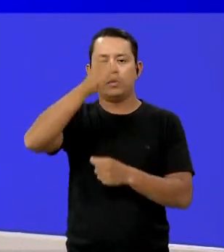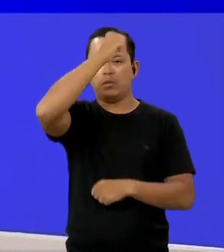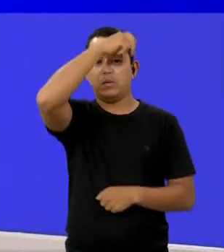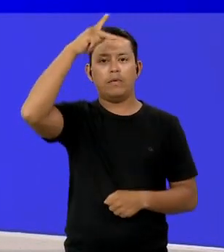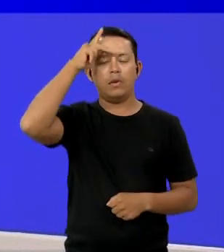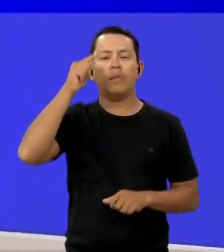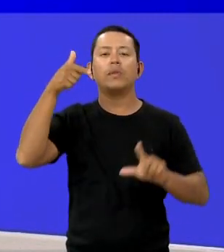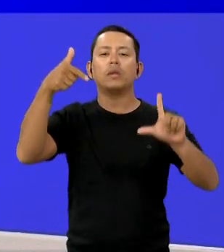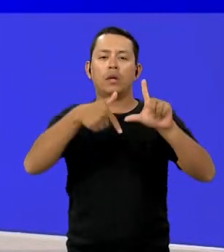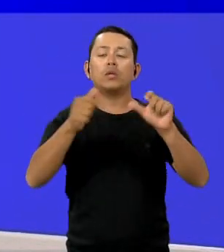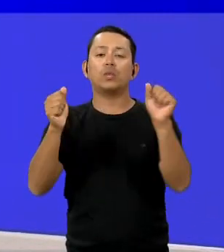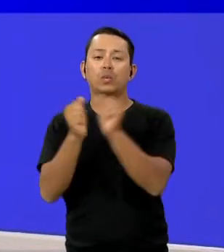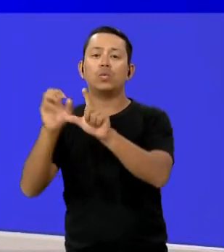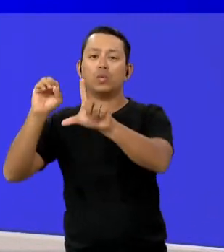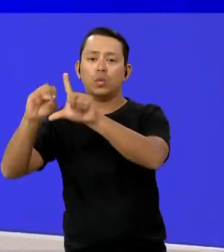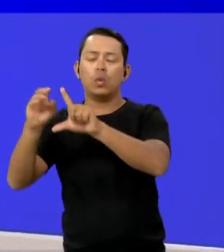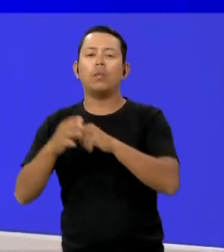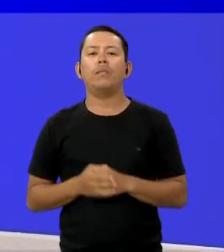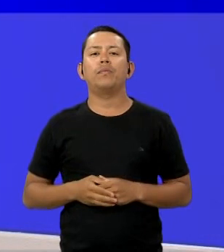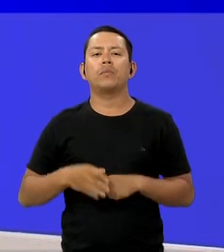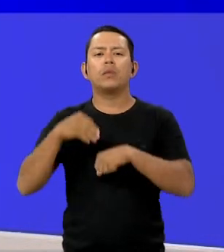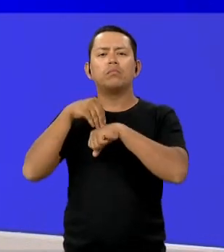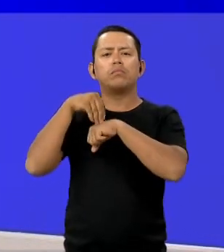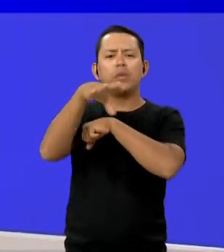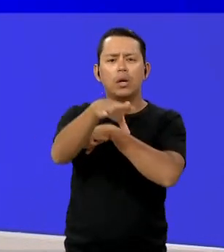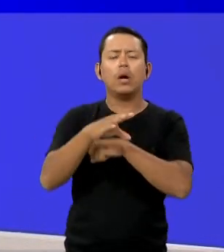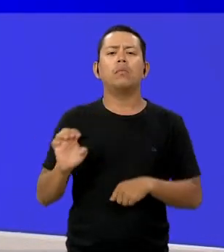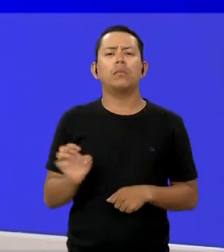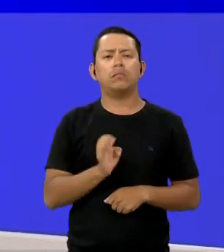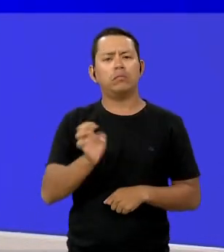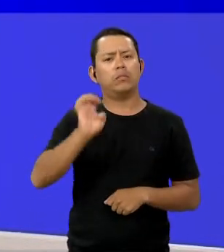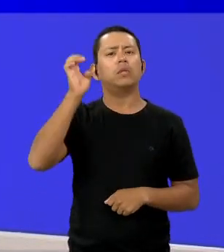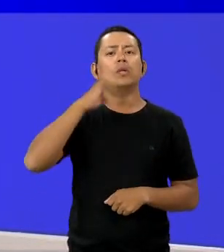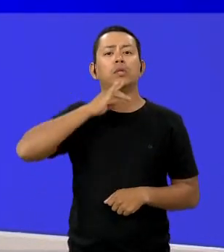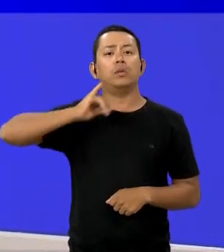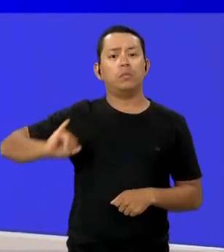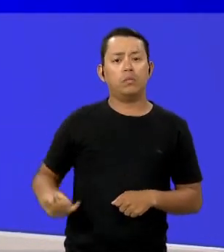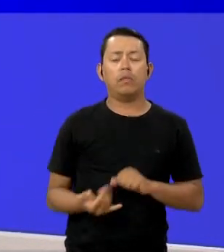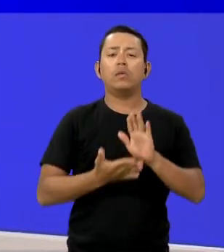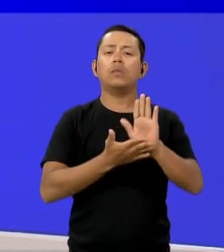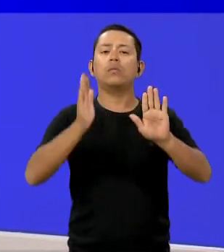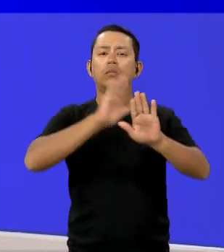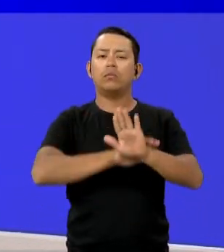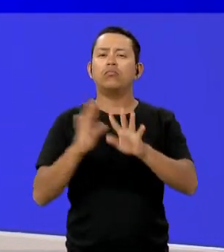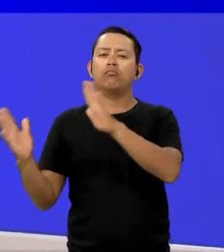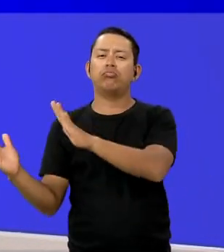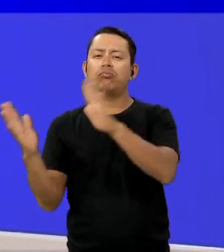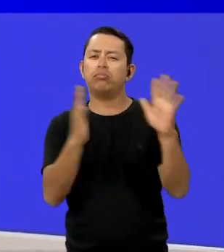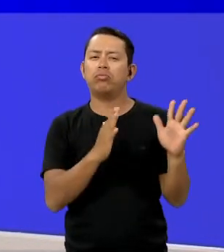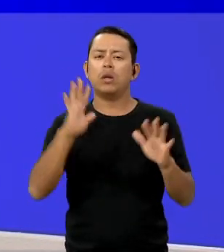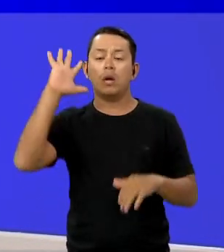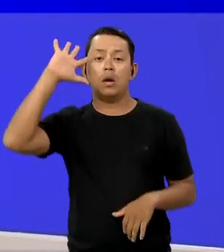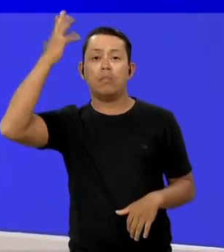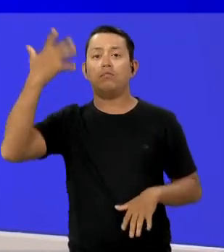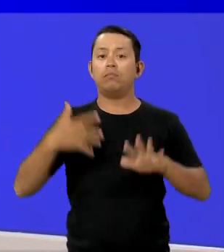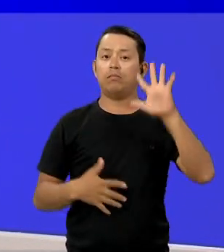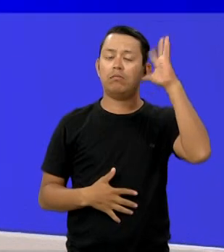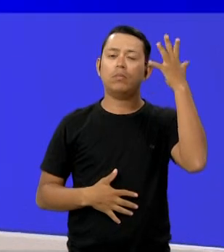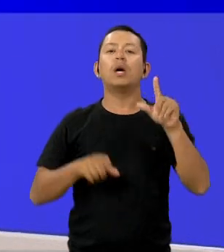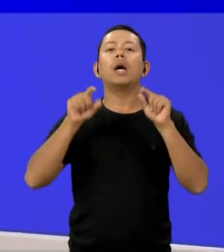TV Liberal e a Globo esperam que esta tenha sido uma excelente oportunidade para você tirar suas dúvidas e decidir quem